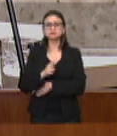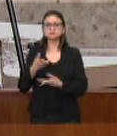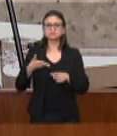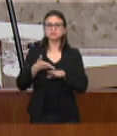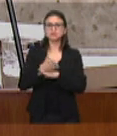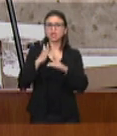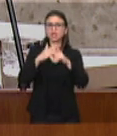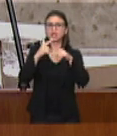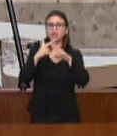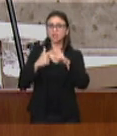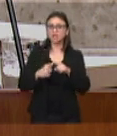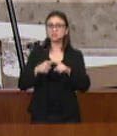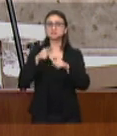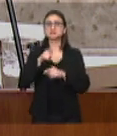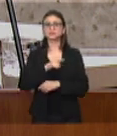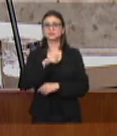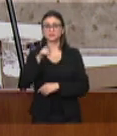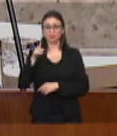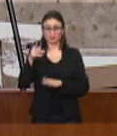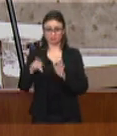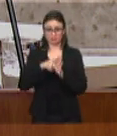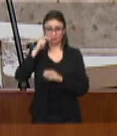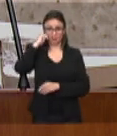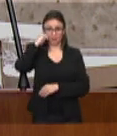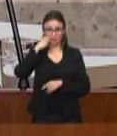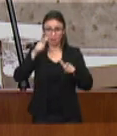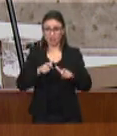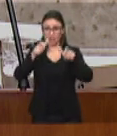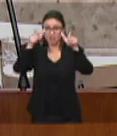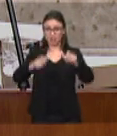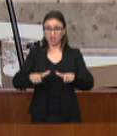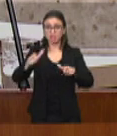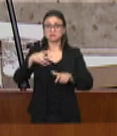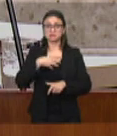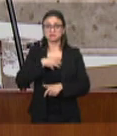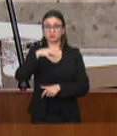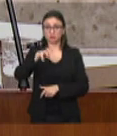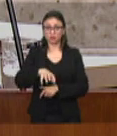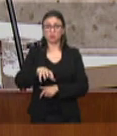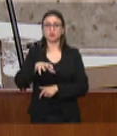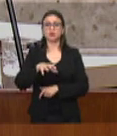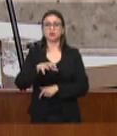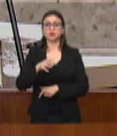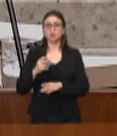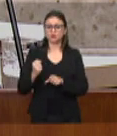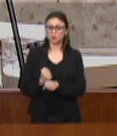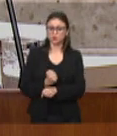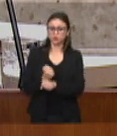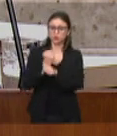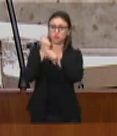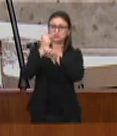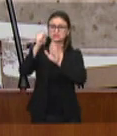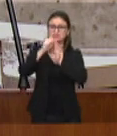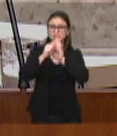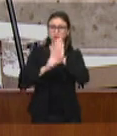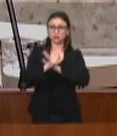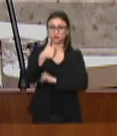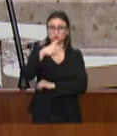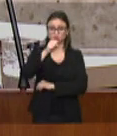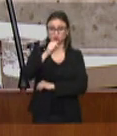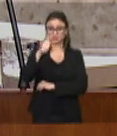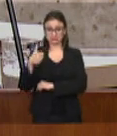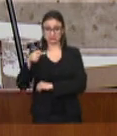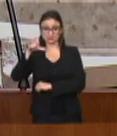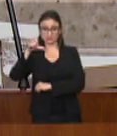de Nossa Senhora do Rosário dos Pretos, localizada em Salvador, construída durante os séculos 18 e